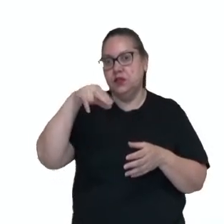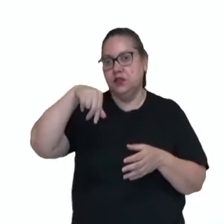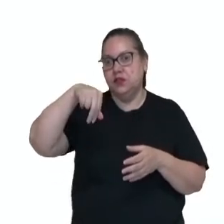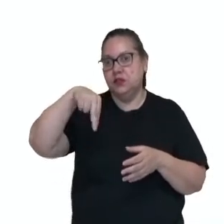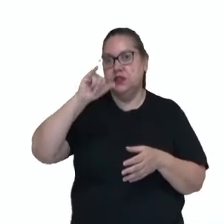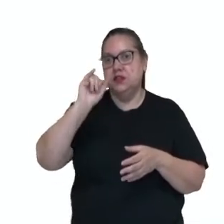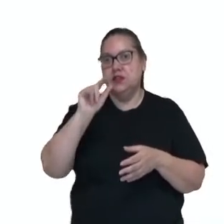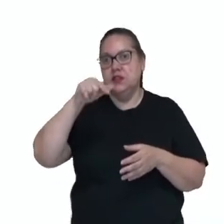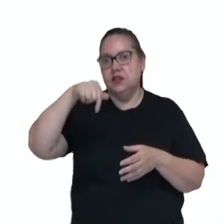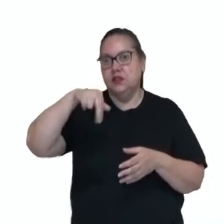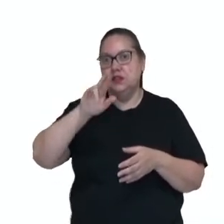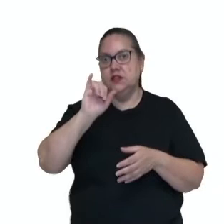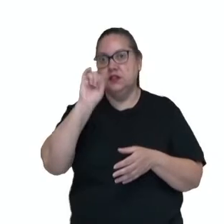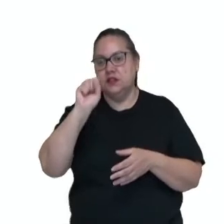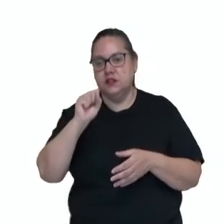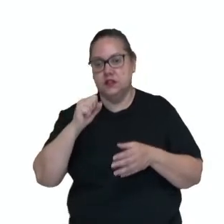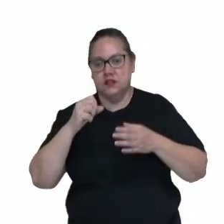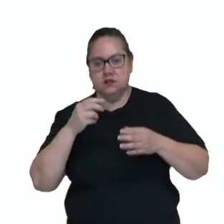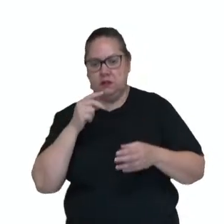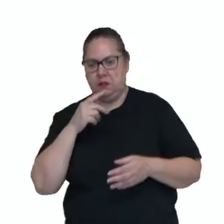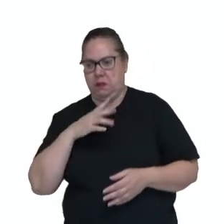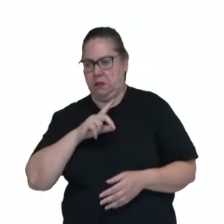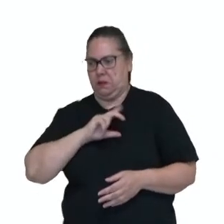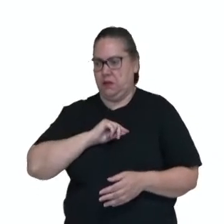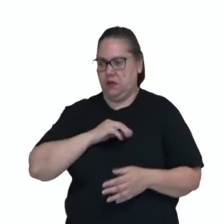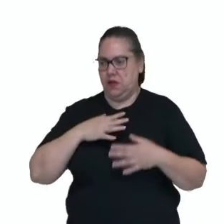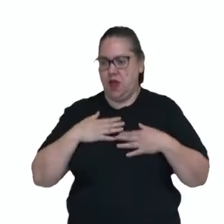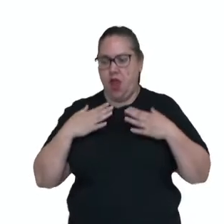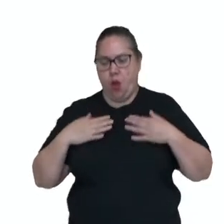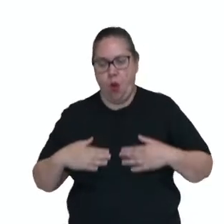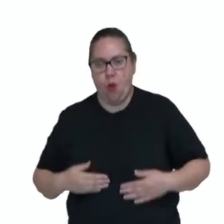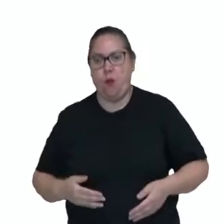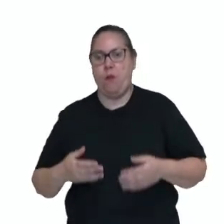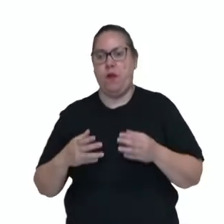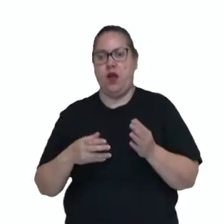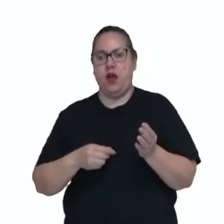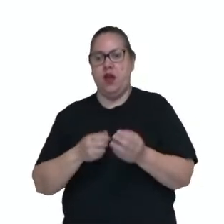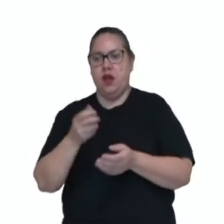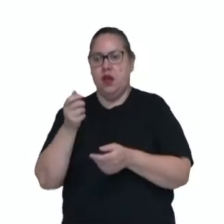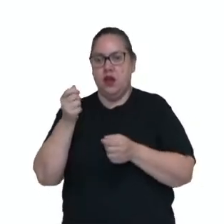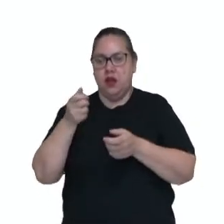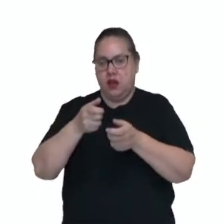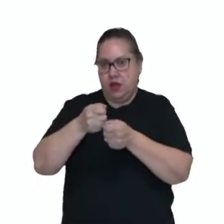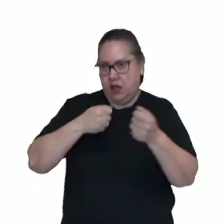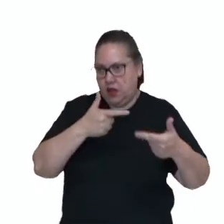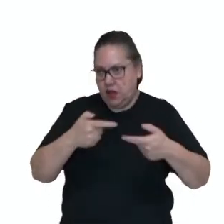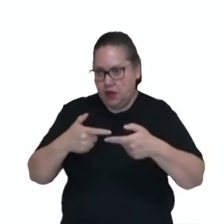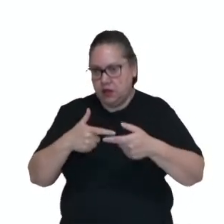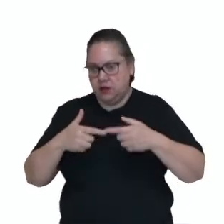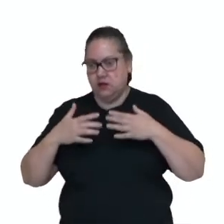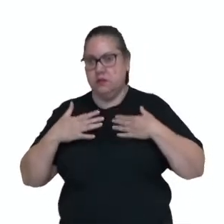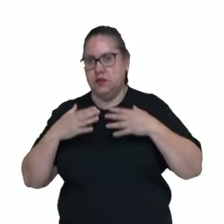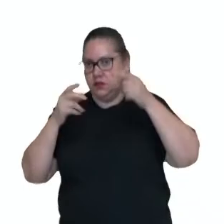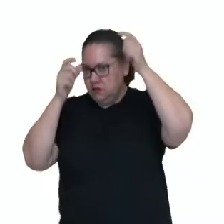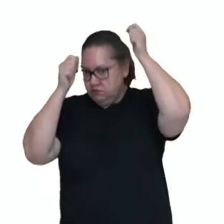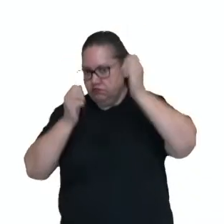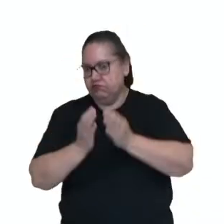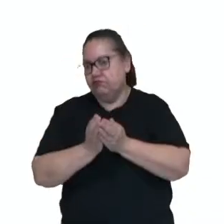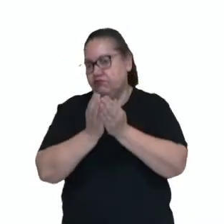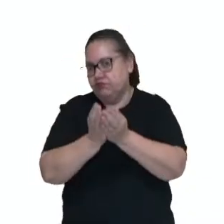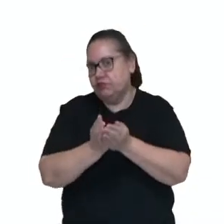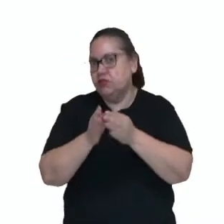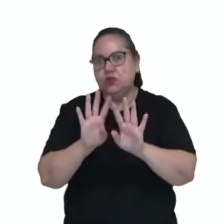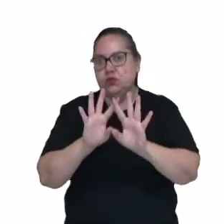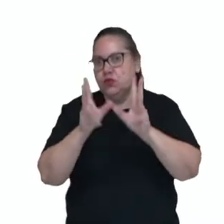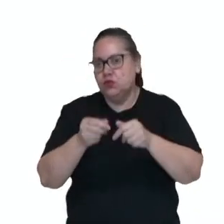Roupas, armas, as embarcações, tudo. O escambo, as trocas, né? Através do